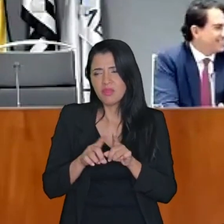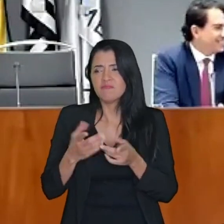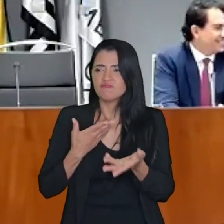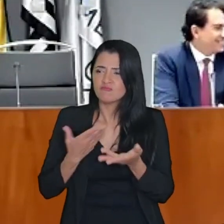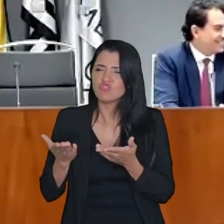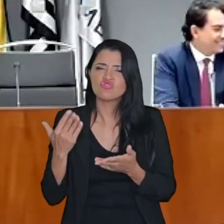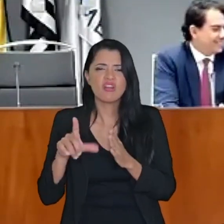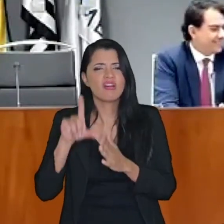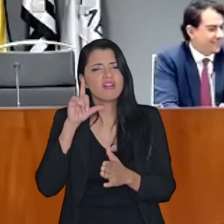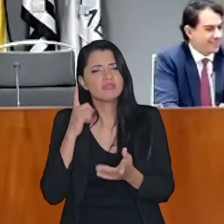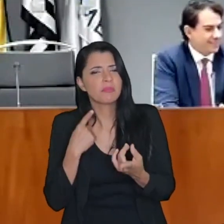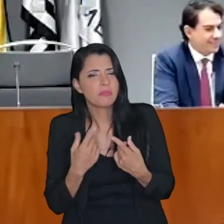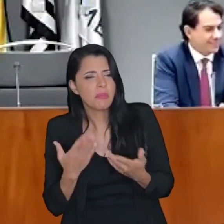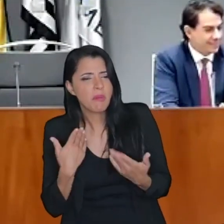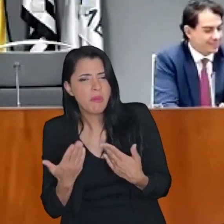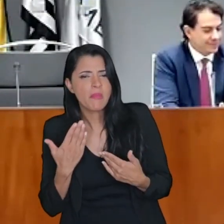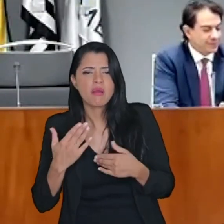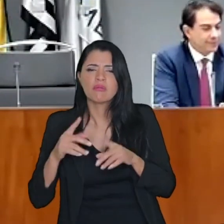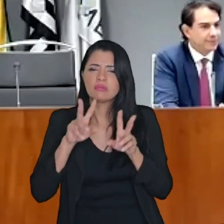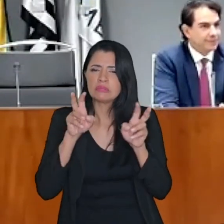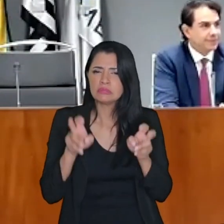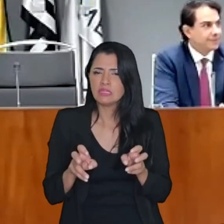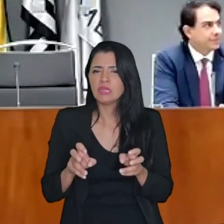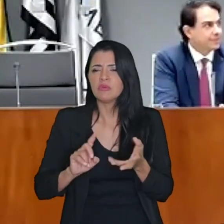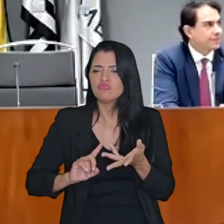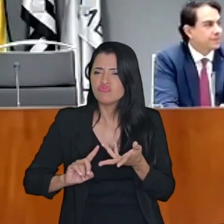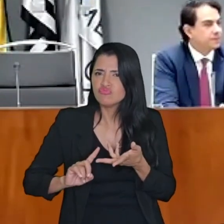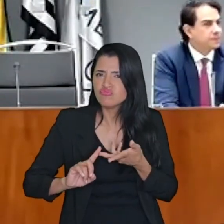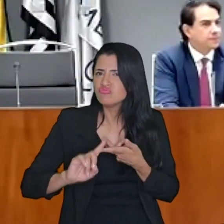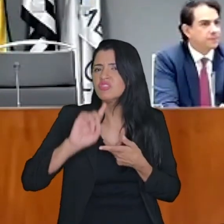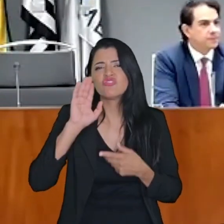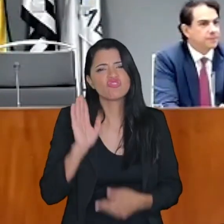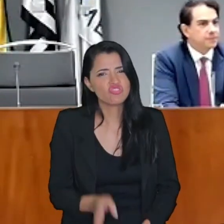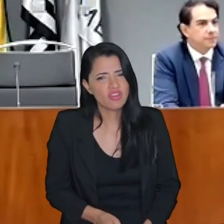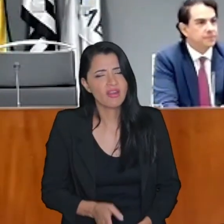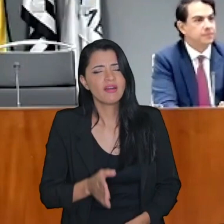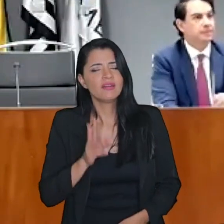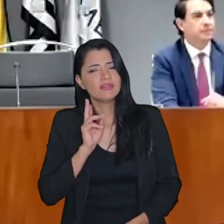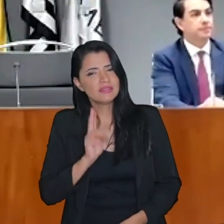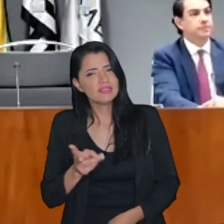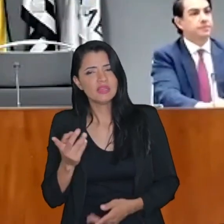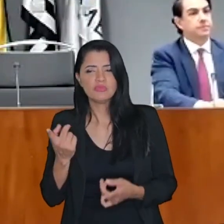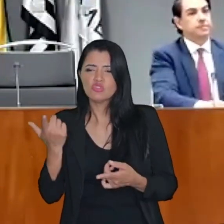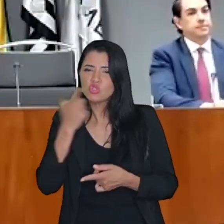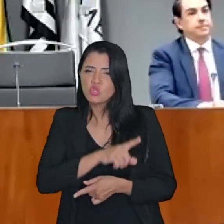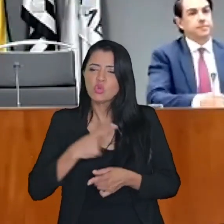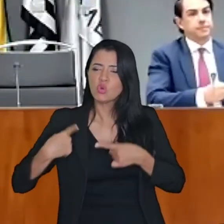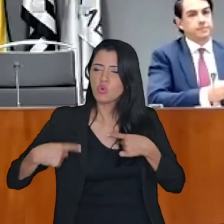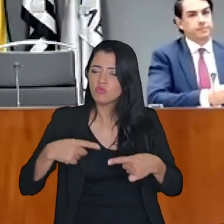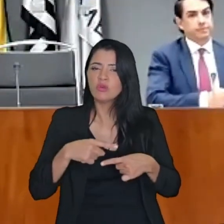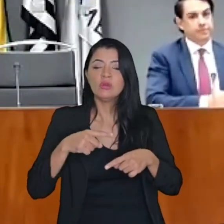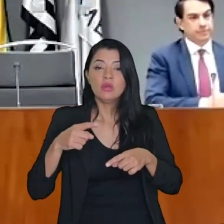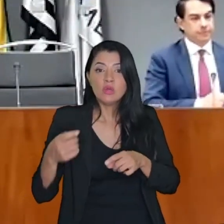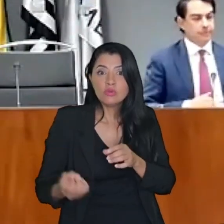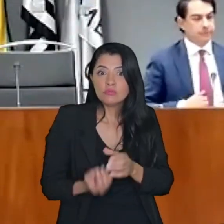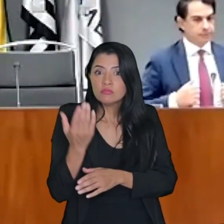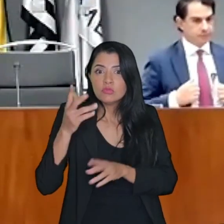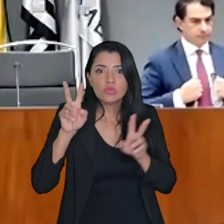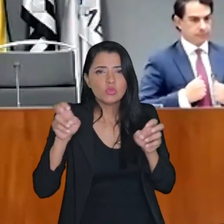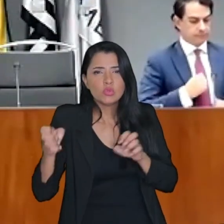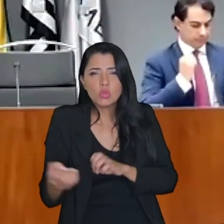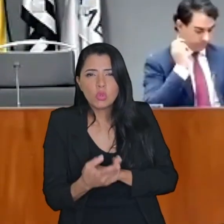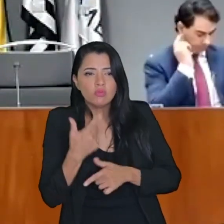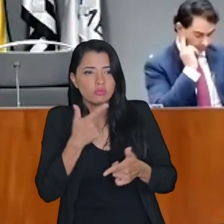gente já discutiu esse tema incansáveis vezes. Eu acho que toda vez que a gente discute, surge um tema novo, surge uma